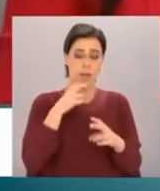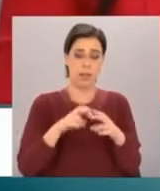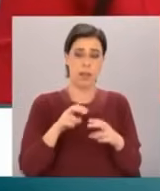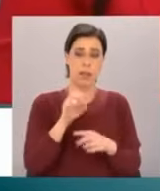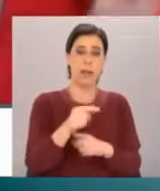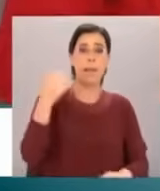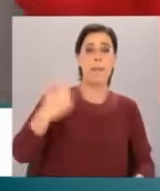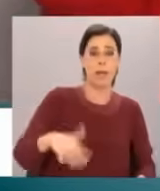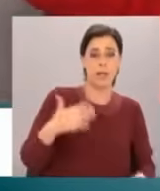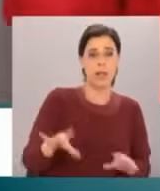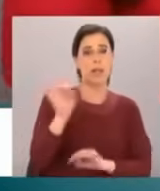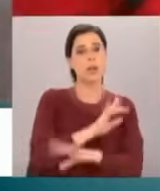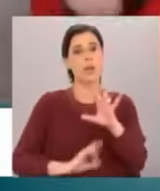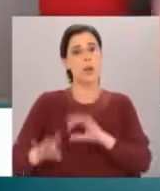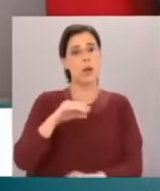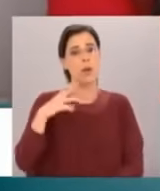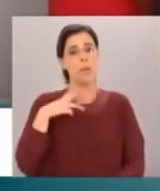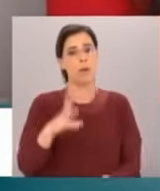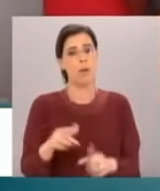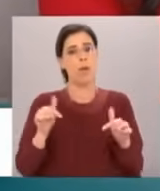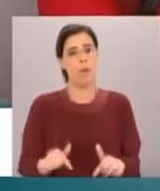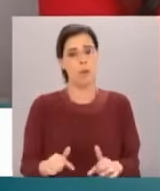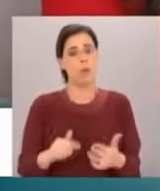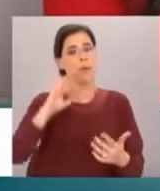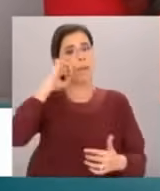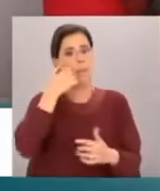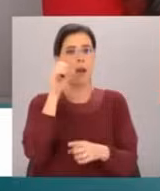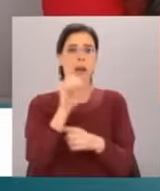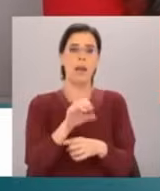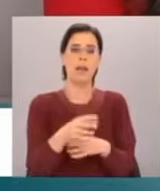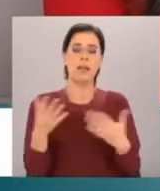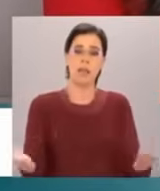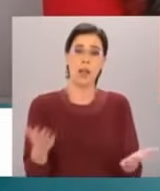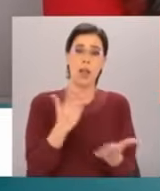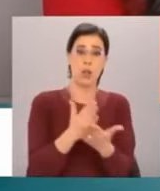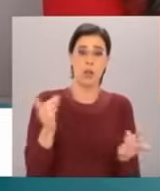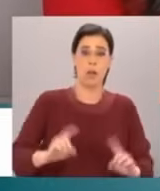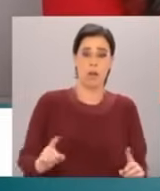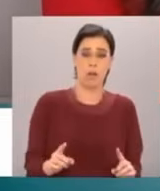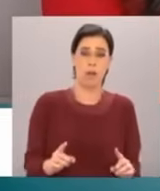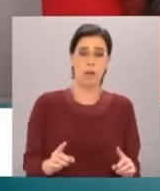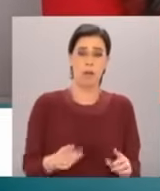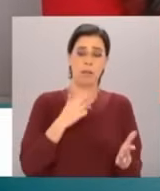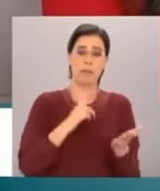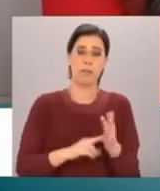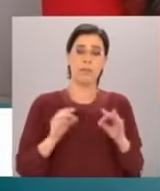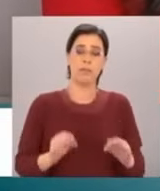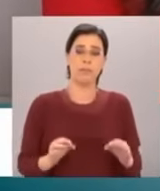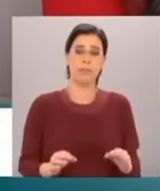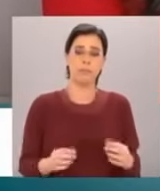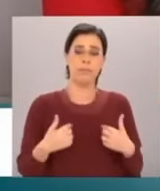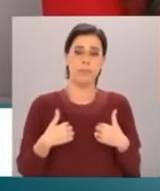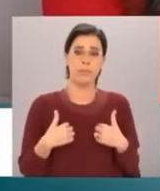das cidades mais caras da Europa sabendo que portugueses hoje foste gato com eletricidade mas não é só isso é que efetivamente